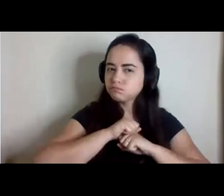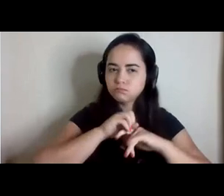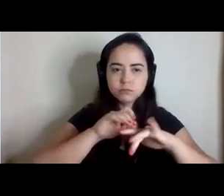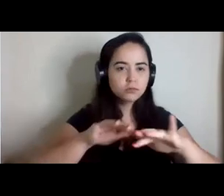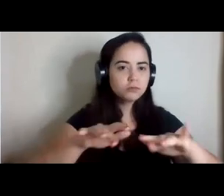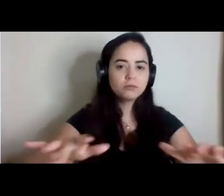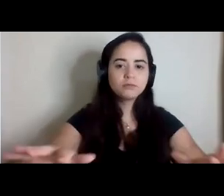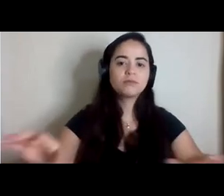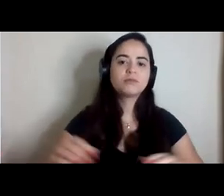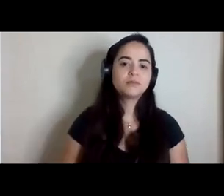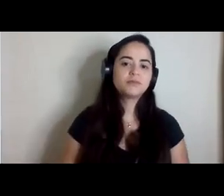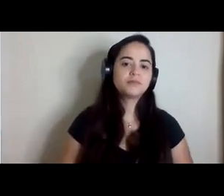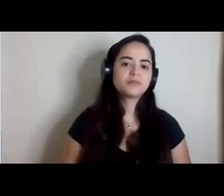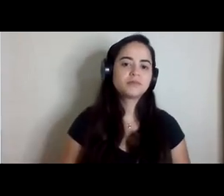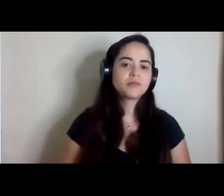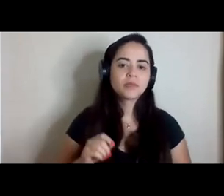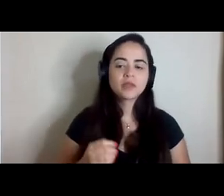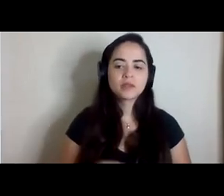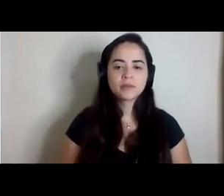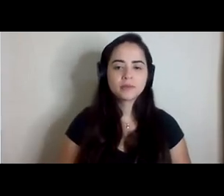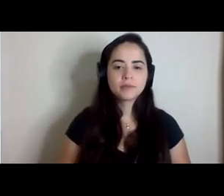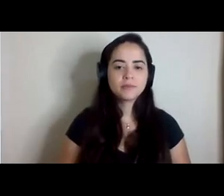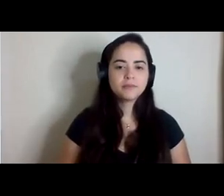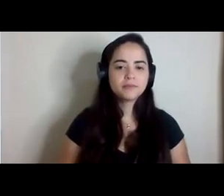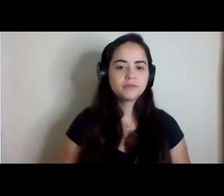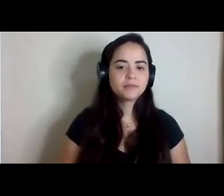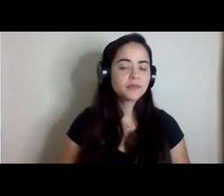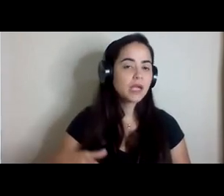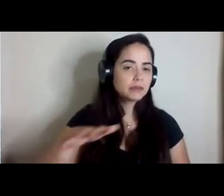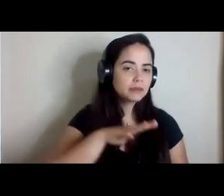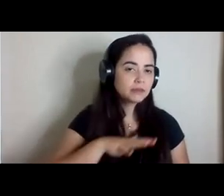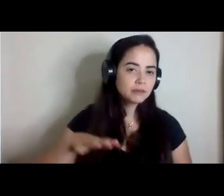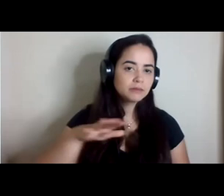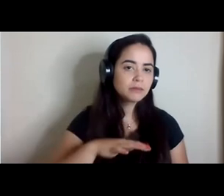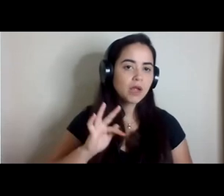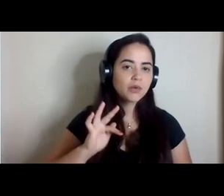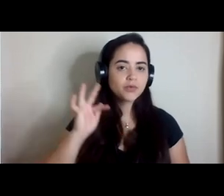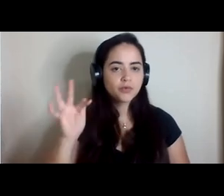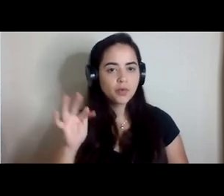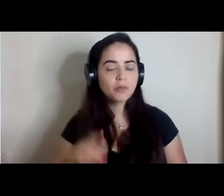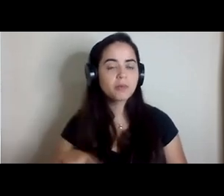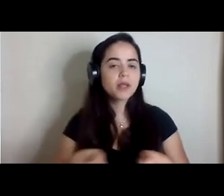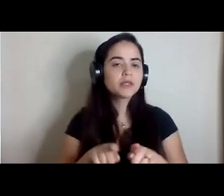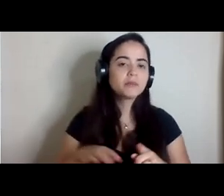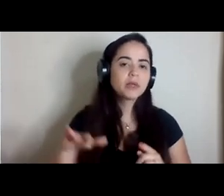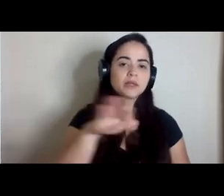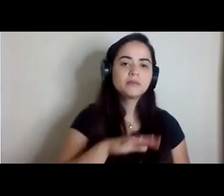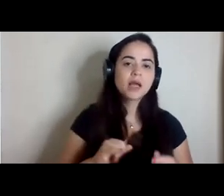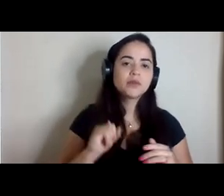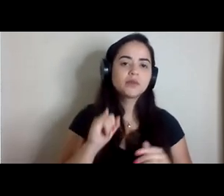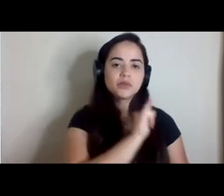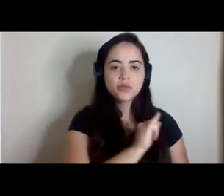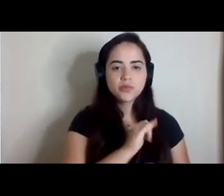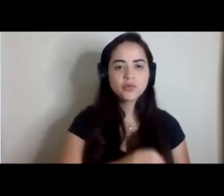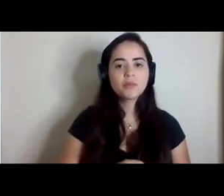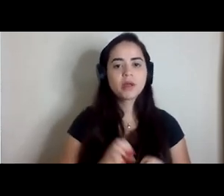para os movimentos da EPT em espaços formais e não formais do ensino. Essa, na verdade, é a razão de